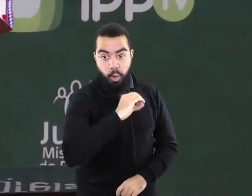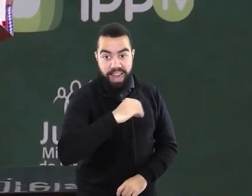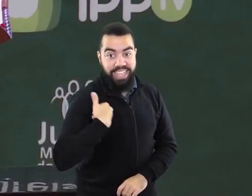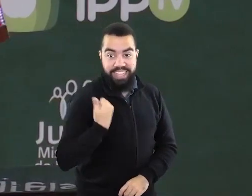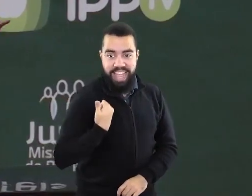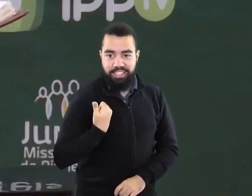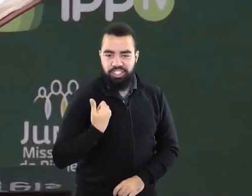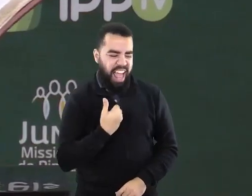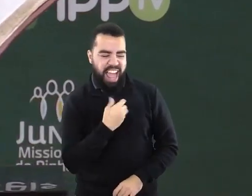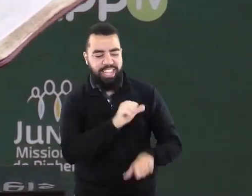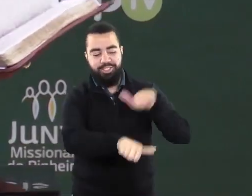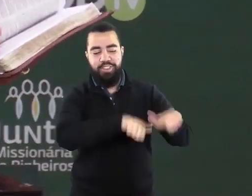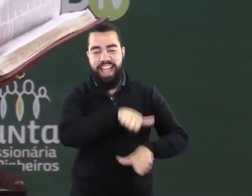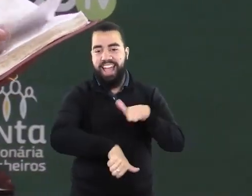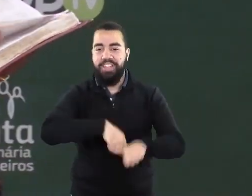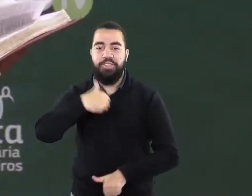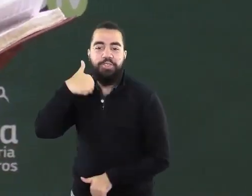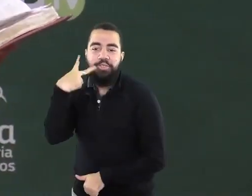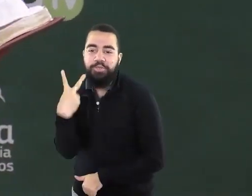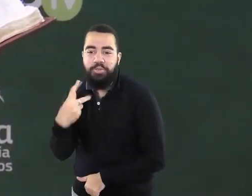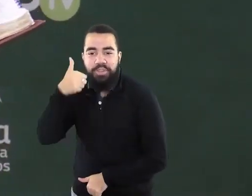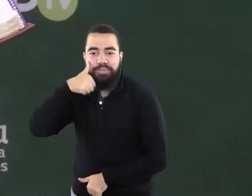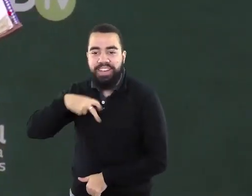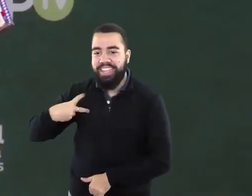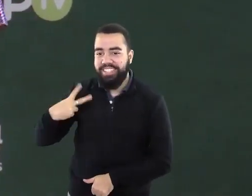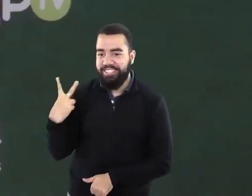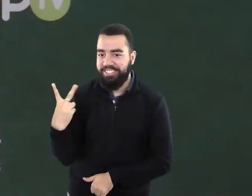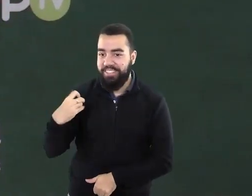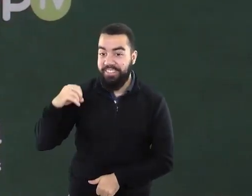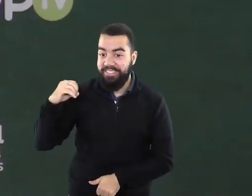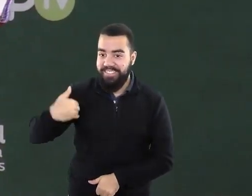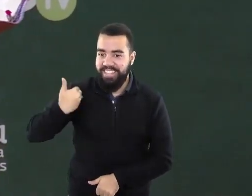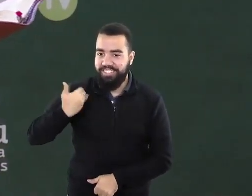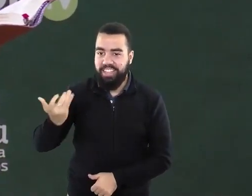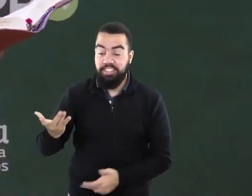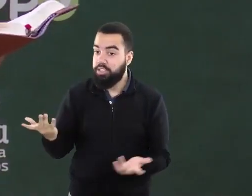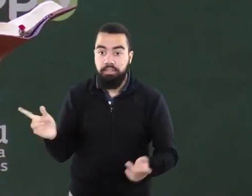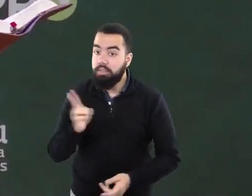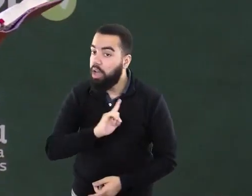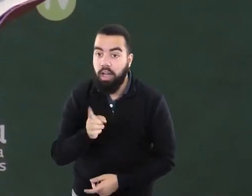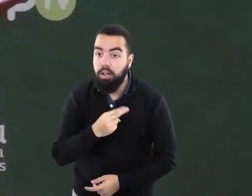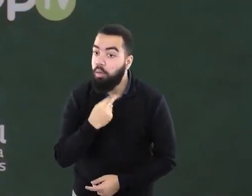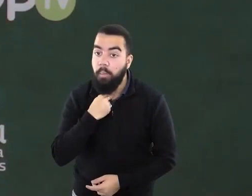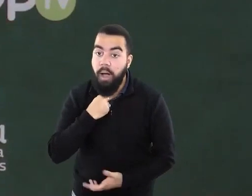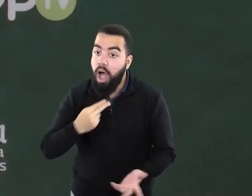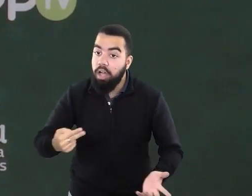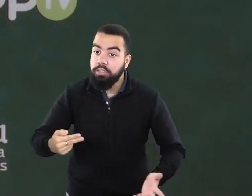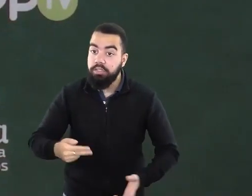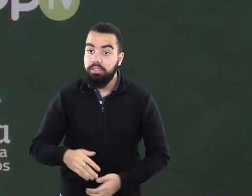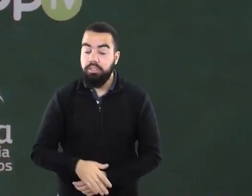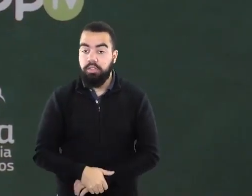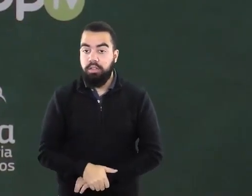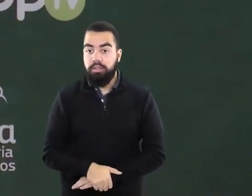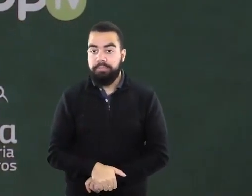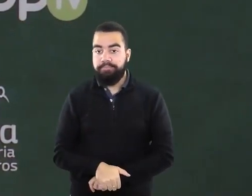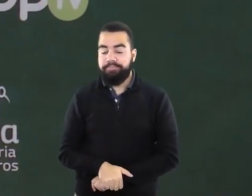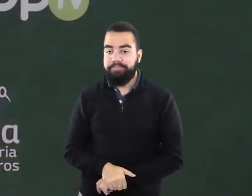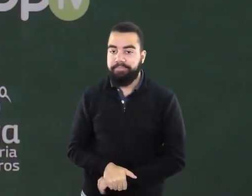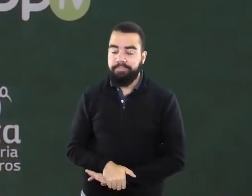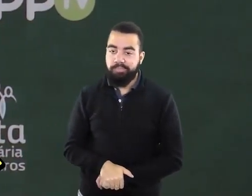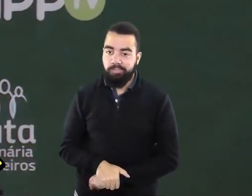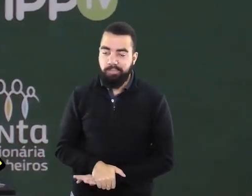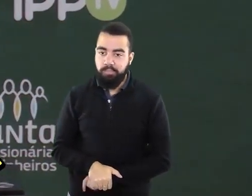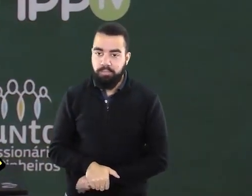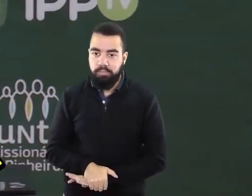Mas o texto termina e diz assim, olha aí comigo, versículo 7, e ainda que alguém desse todos os bens da sua casa pelo